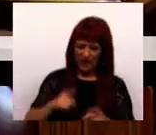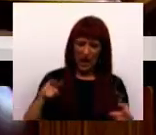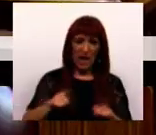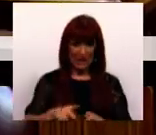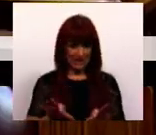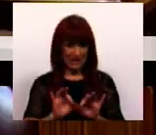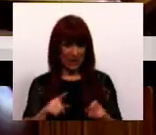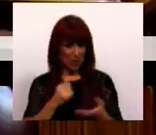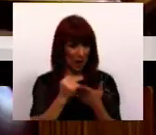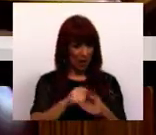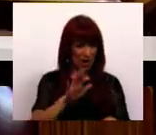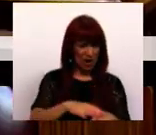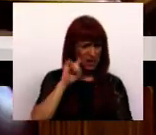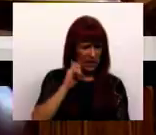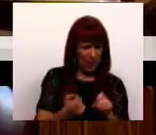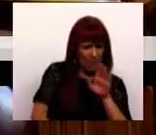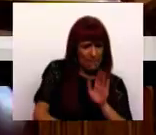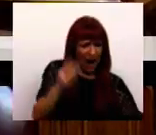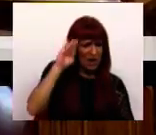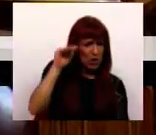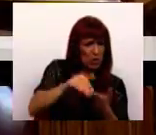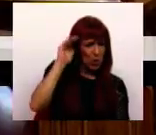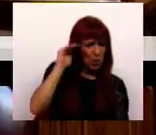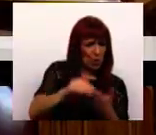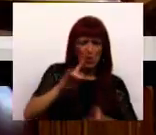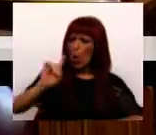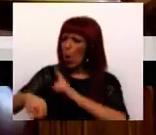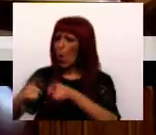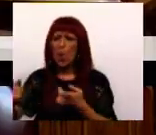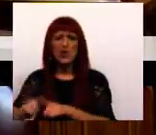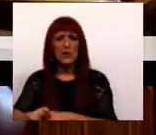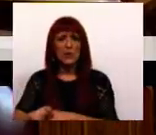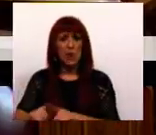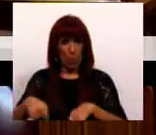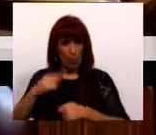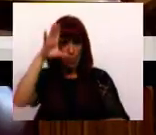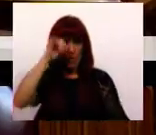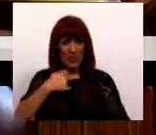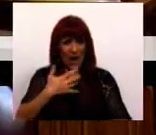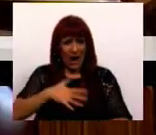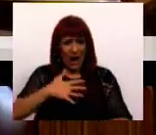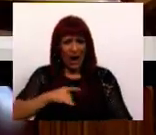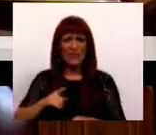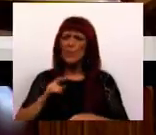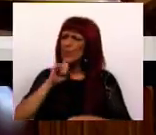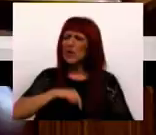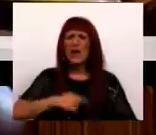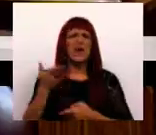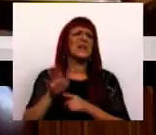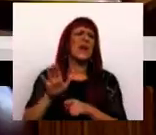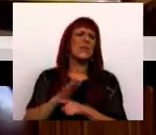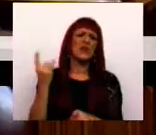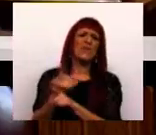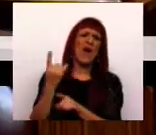Esses acordos à esquerda exigiram mais soluções do que aquelas que o próprio Governo queria. E podíamos aqui dar